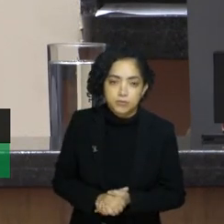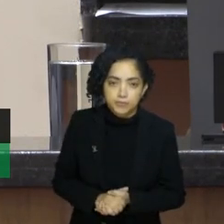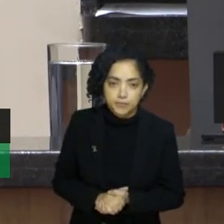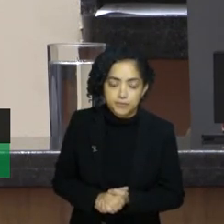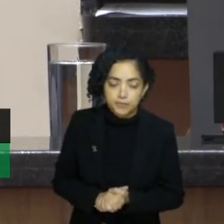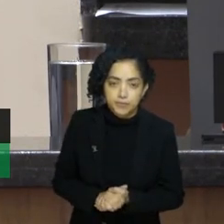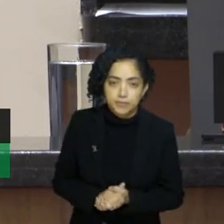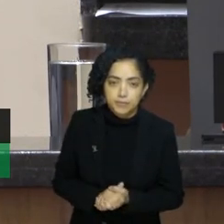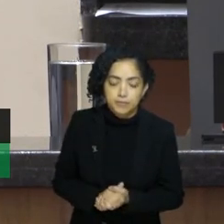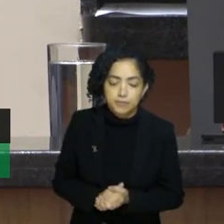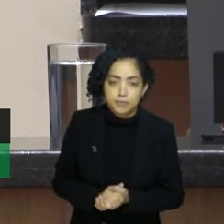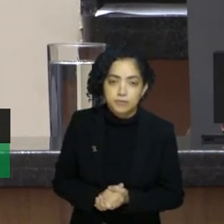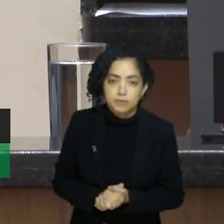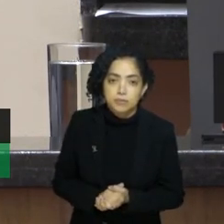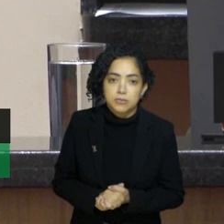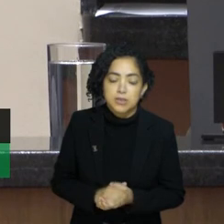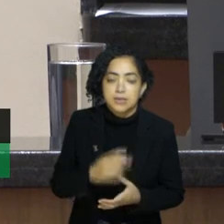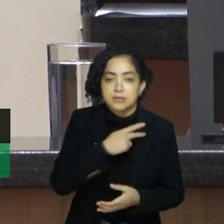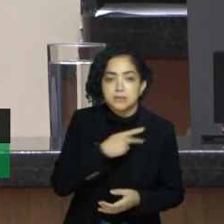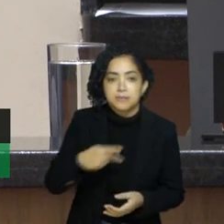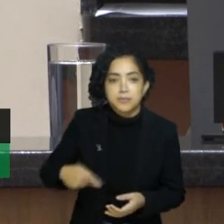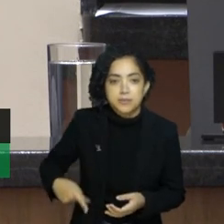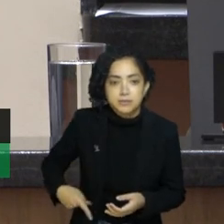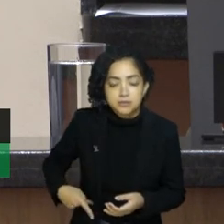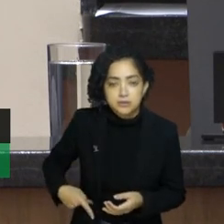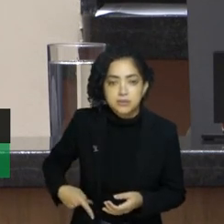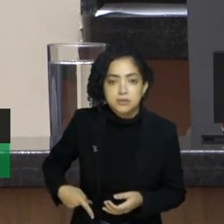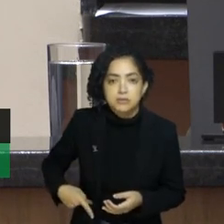sessão e esta presidência,